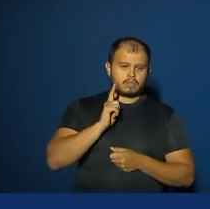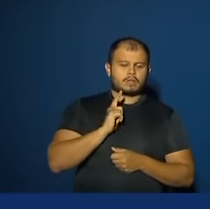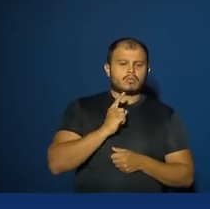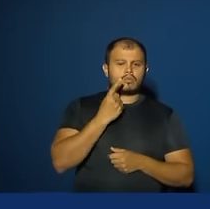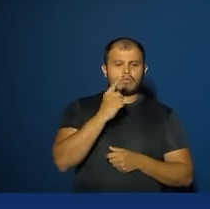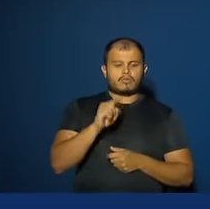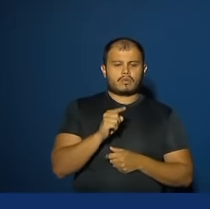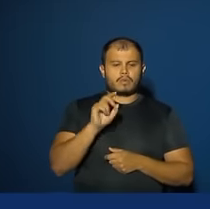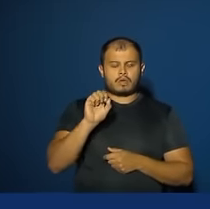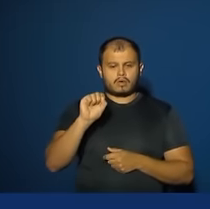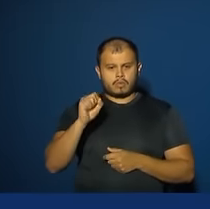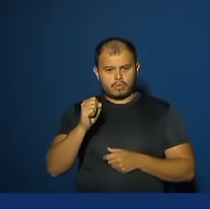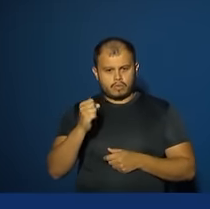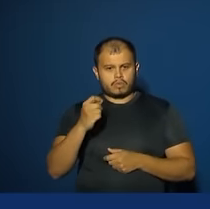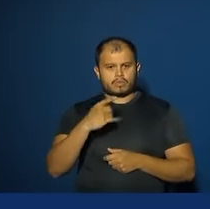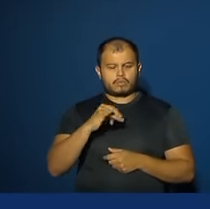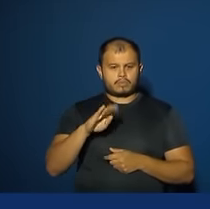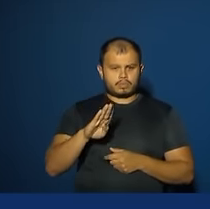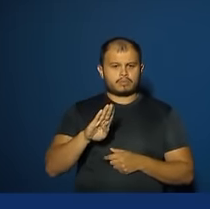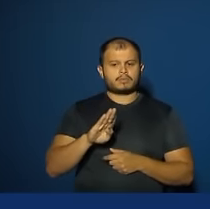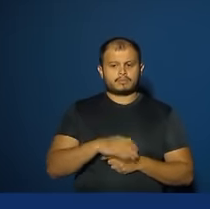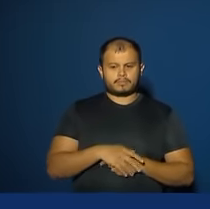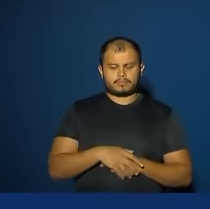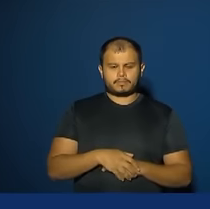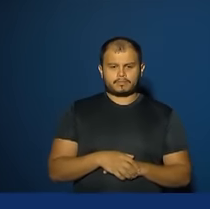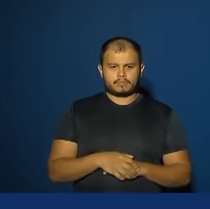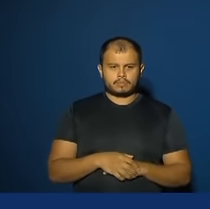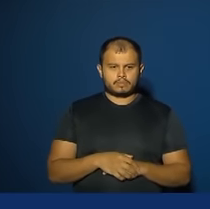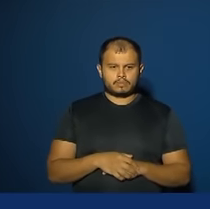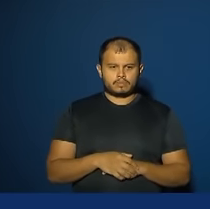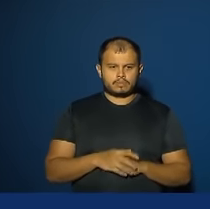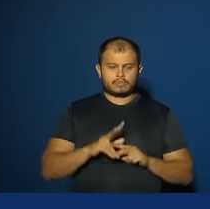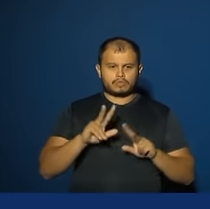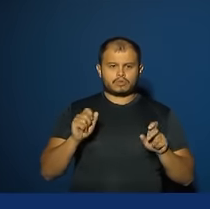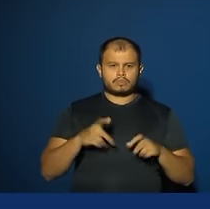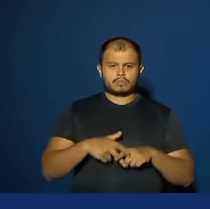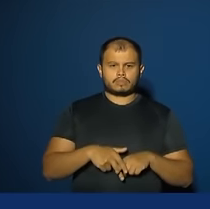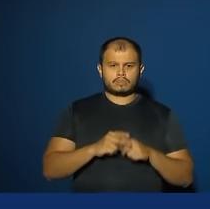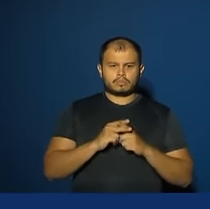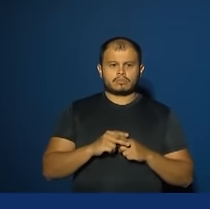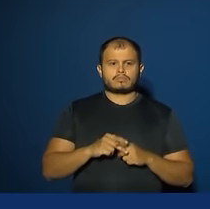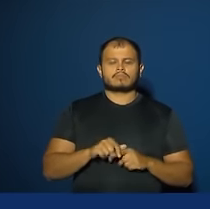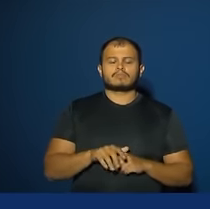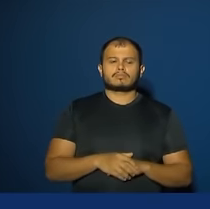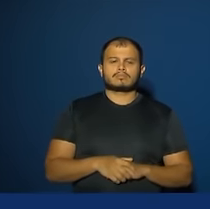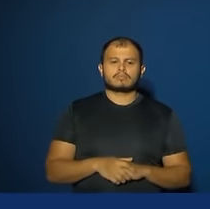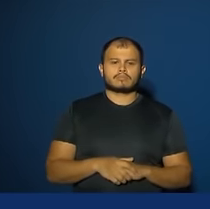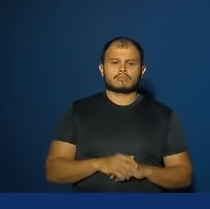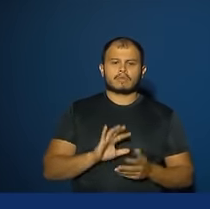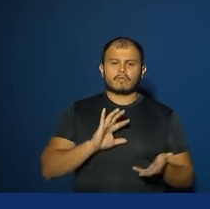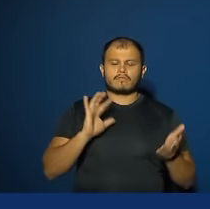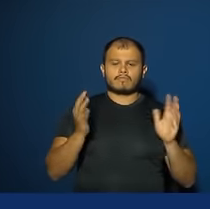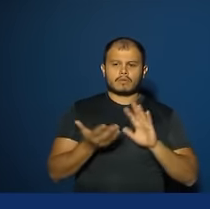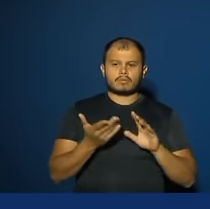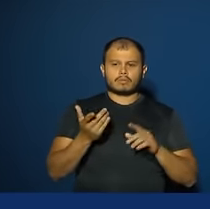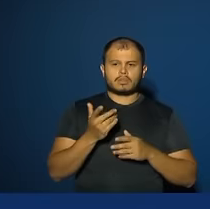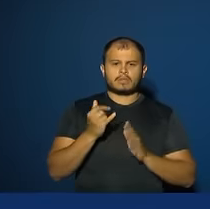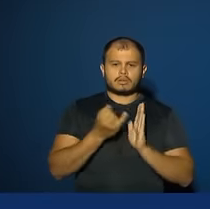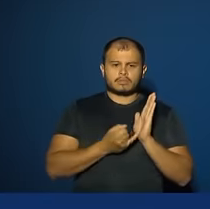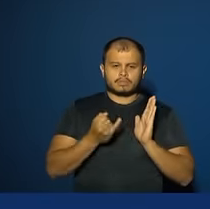1,8 pontos de percentagem do PIB, que é muita coisa. E sobre a reforma tributária? Reforma tributária, eu acho que foi muito